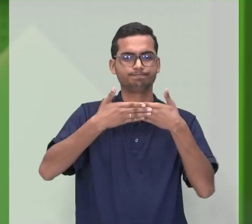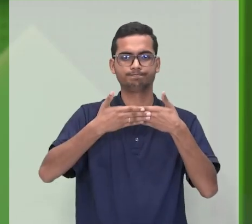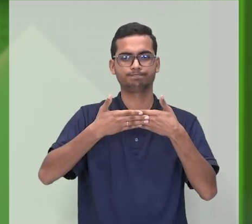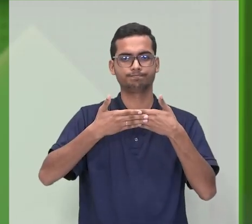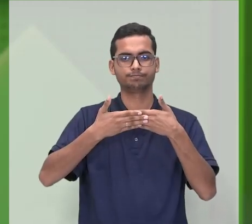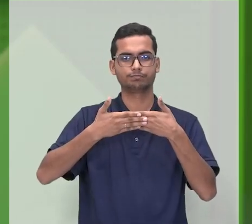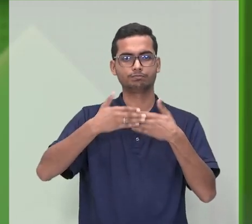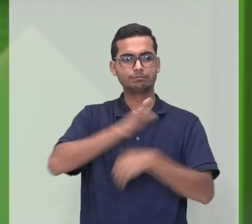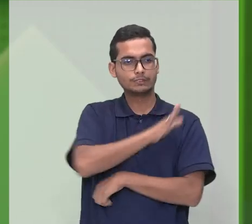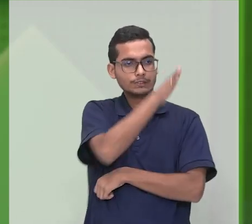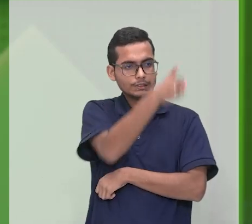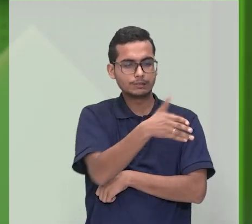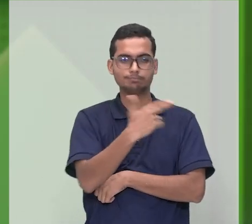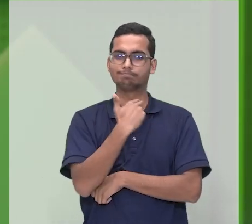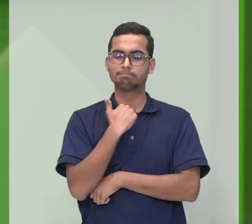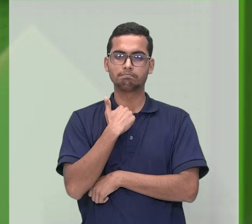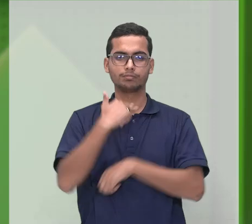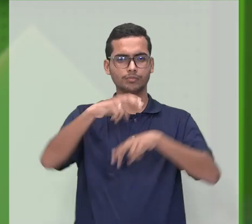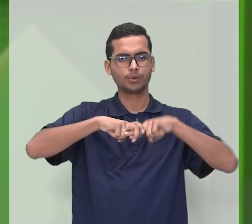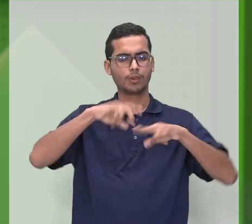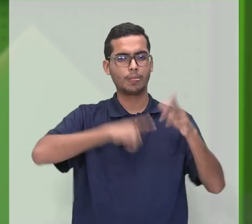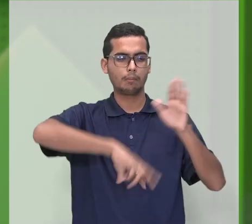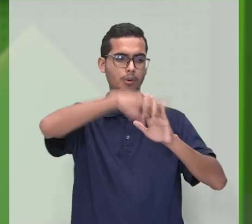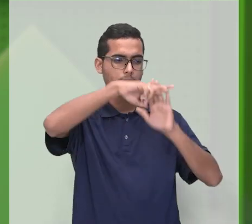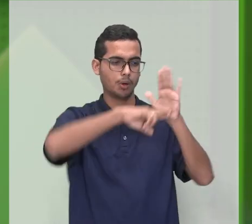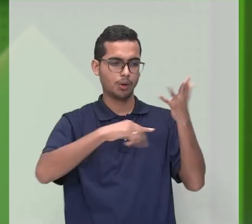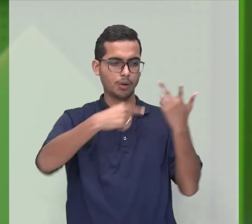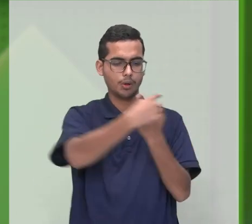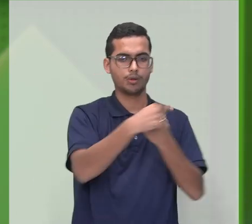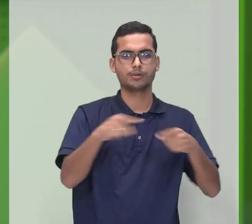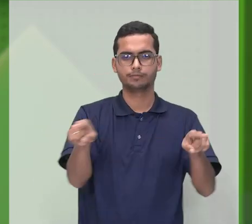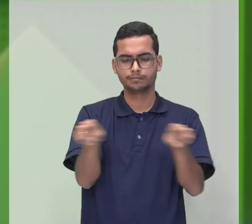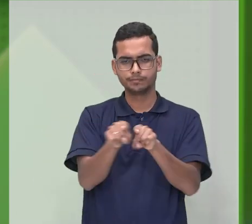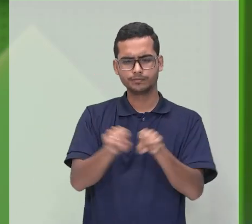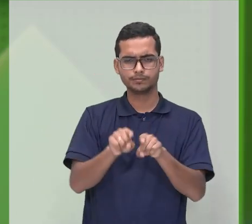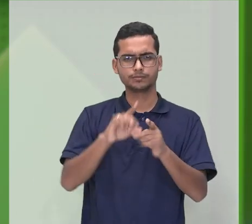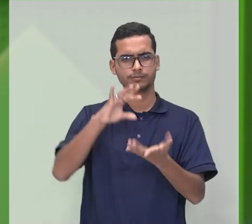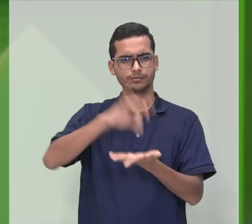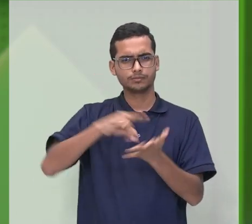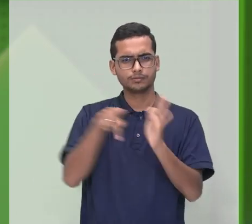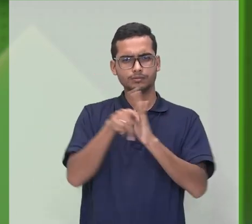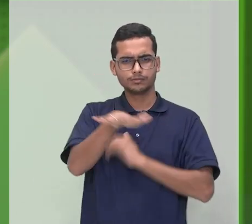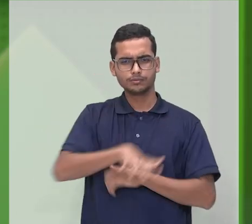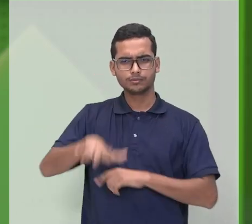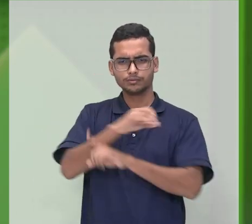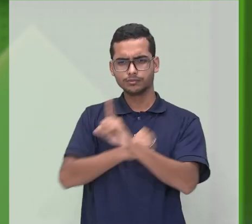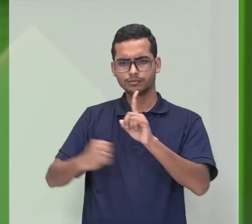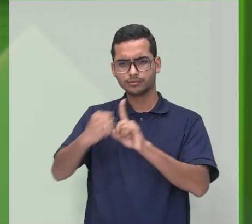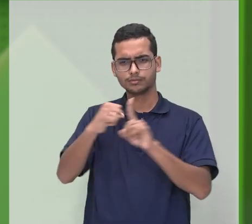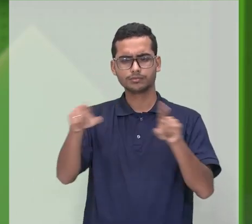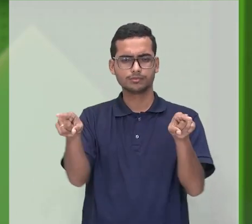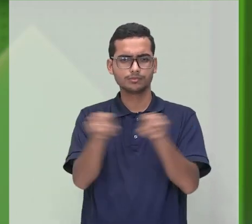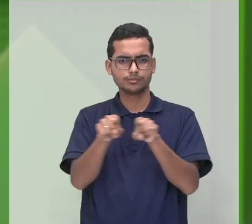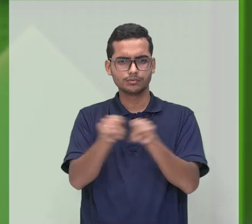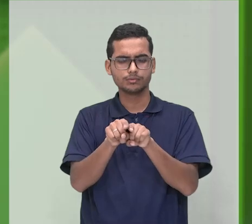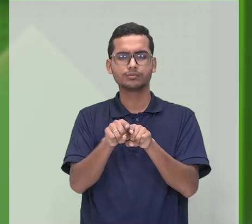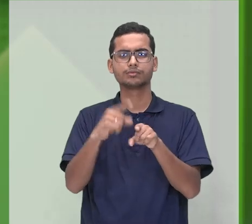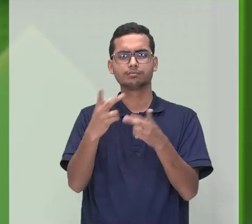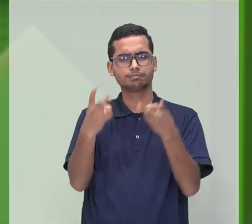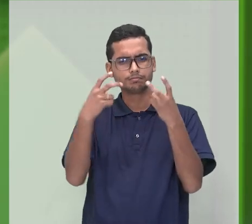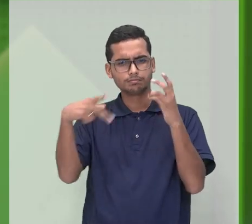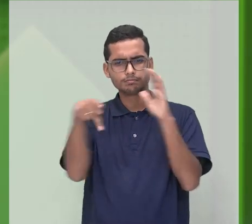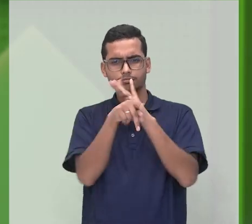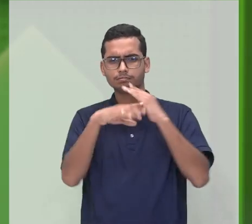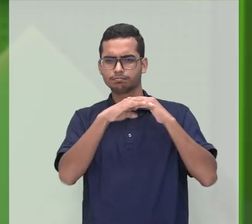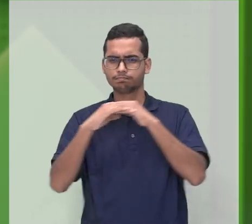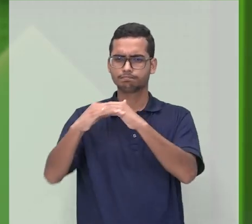econômico muito grande. Os aspectos sociais, né, de ver ali a questão da desigualdade,